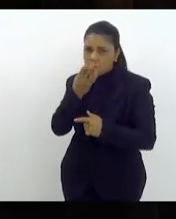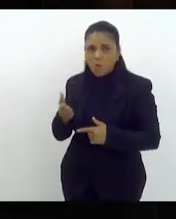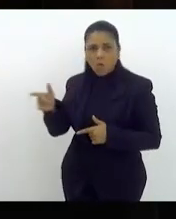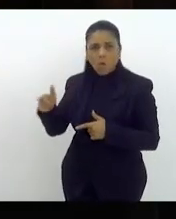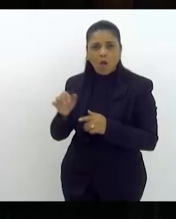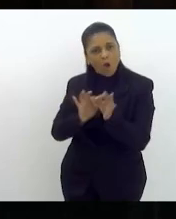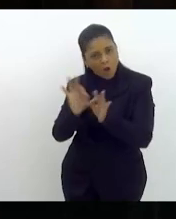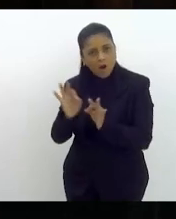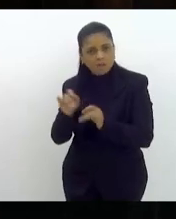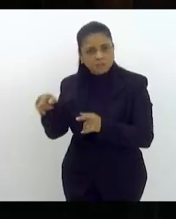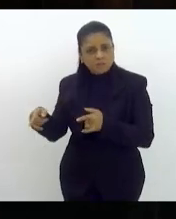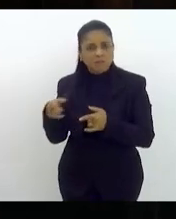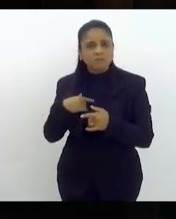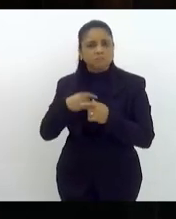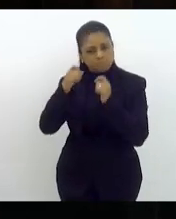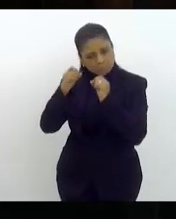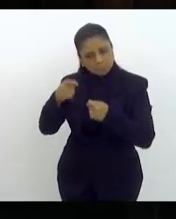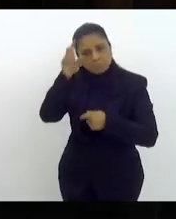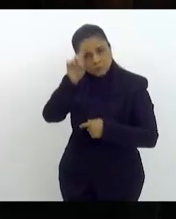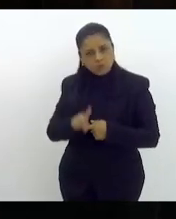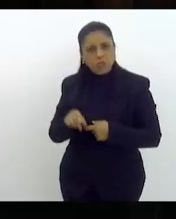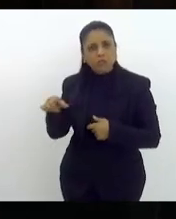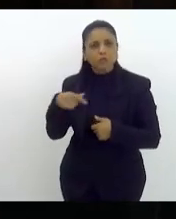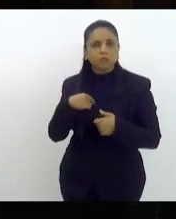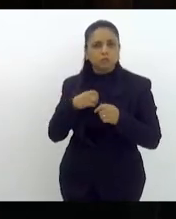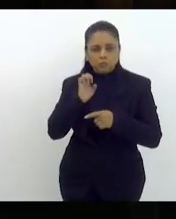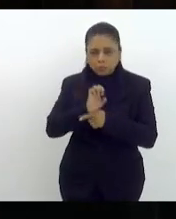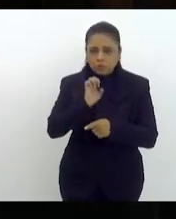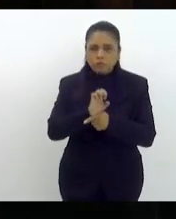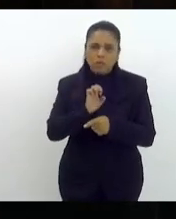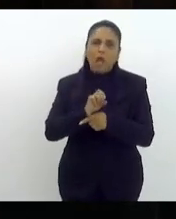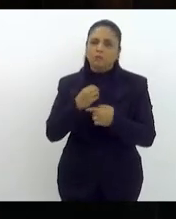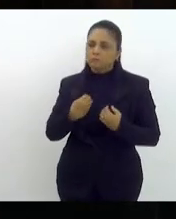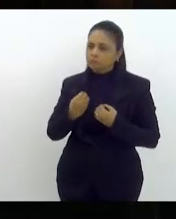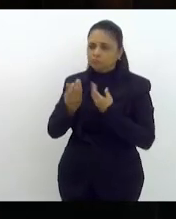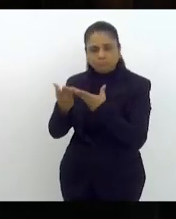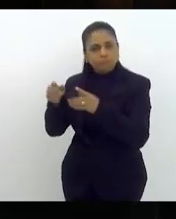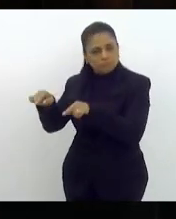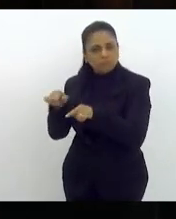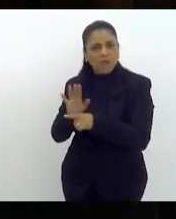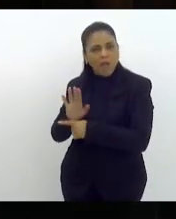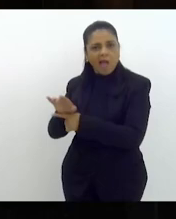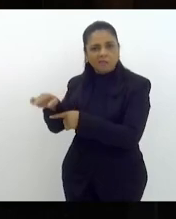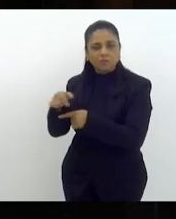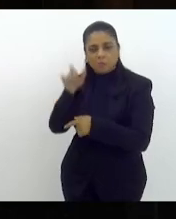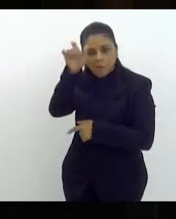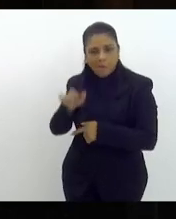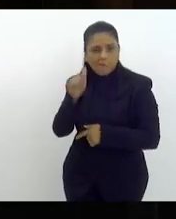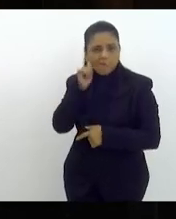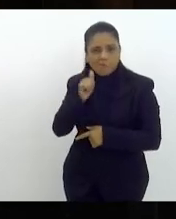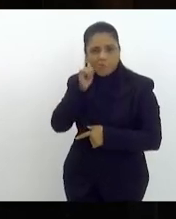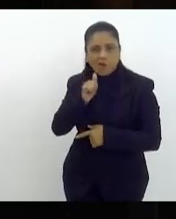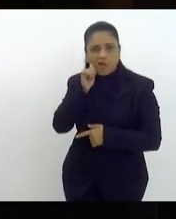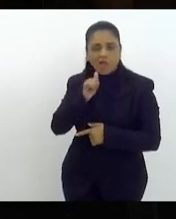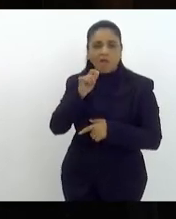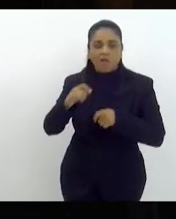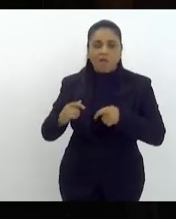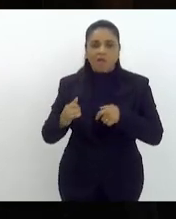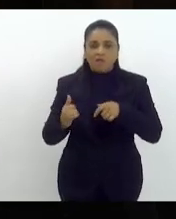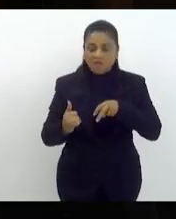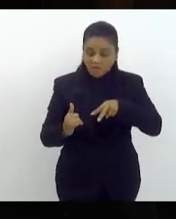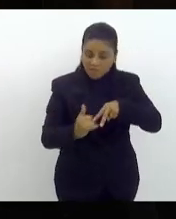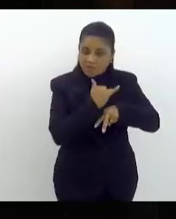que merecem ter o aparato do Estado a sua disposição que merecem quando uma mulher tiver sendo vítima